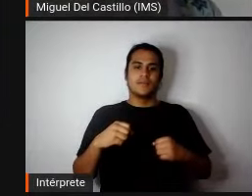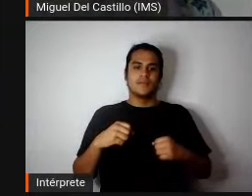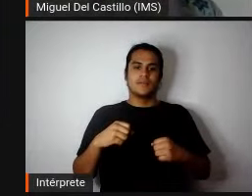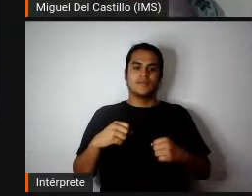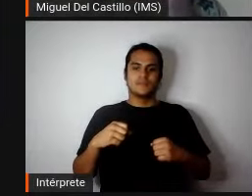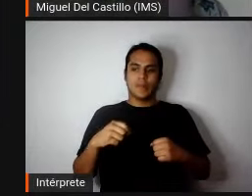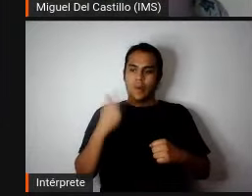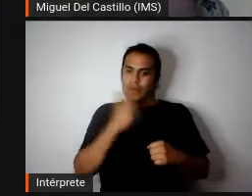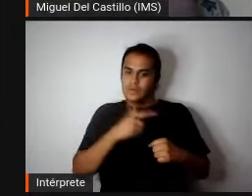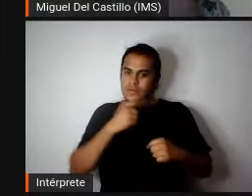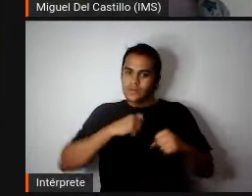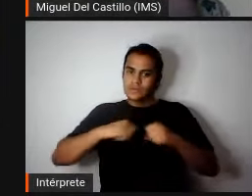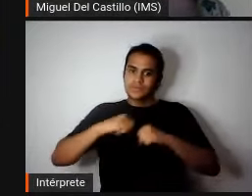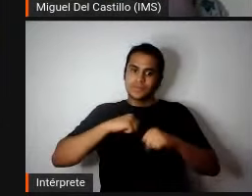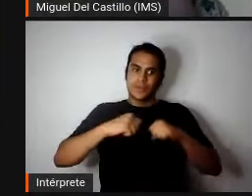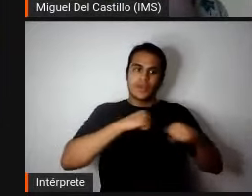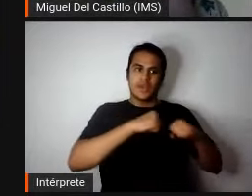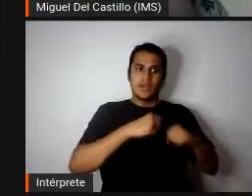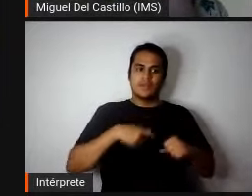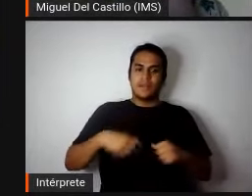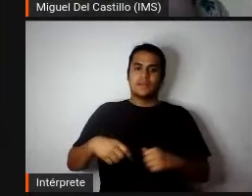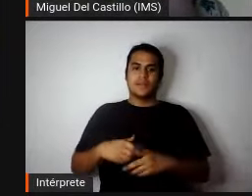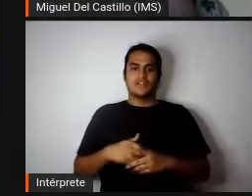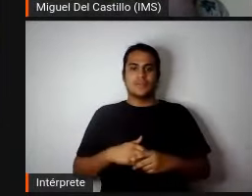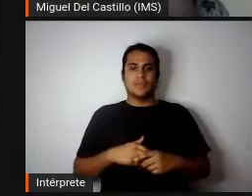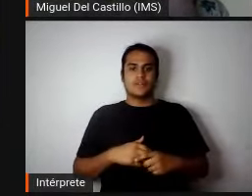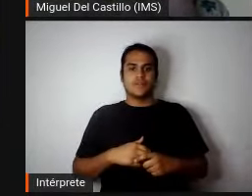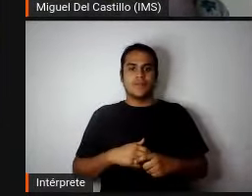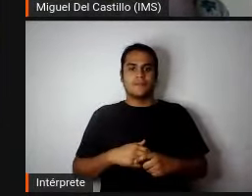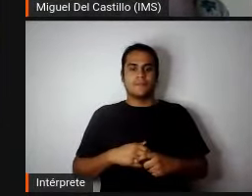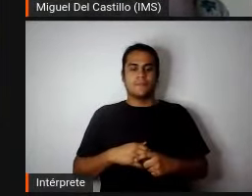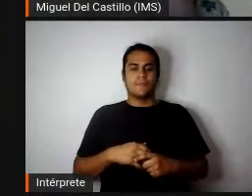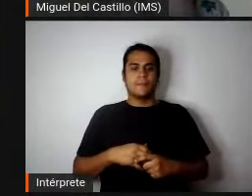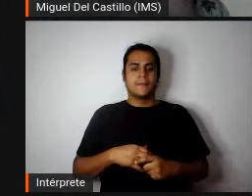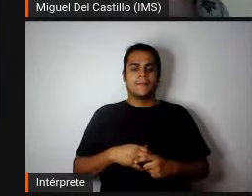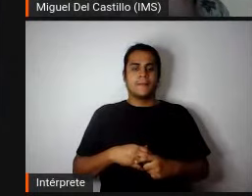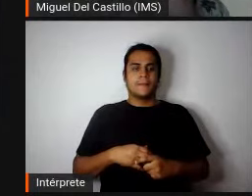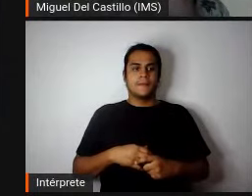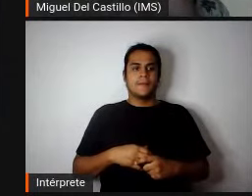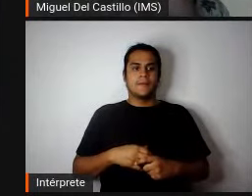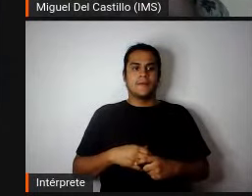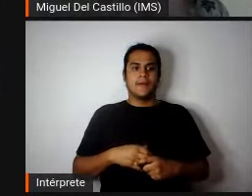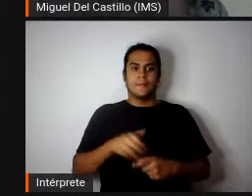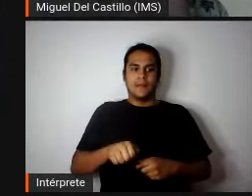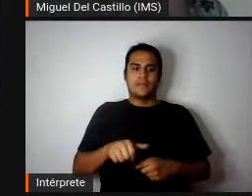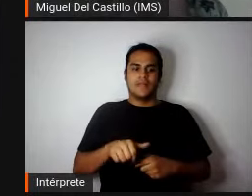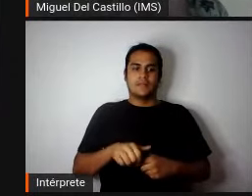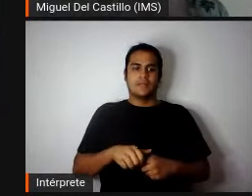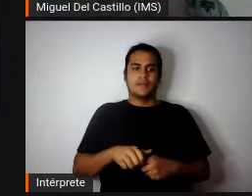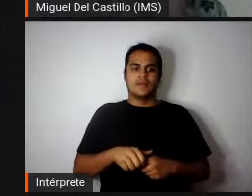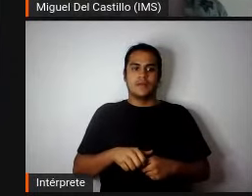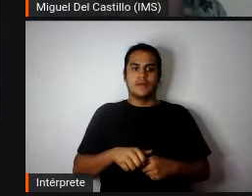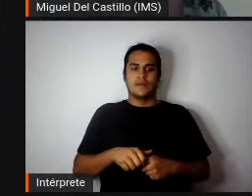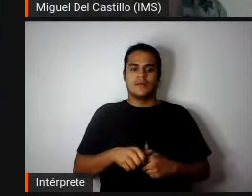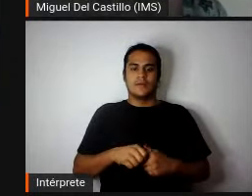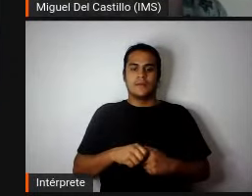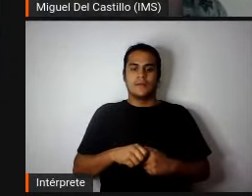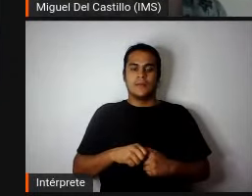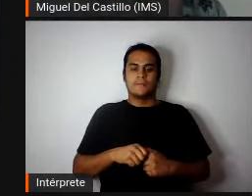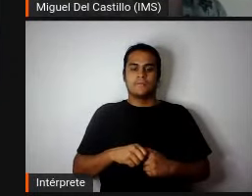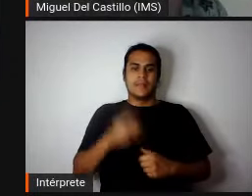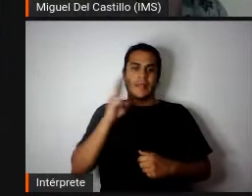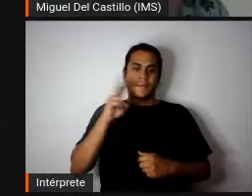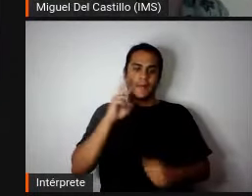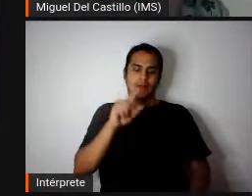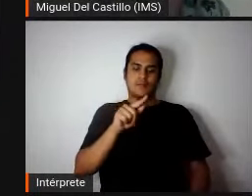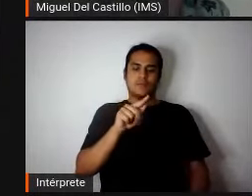muito bem feita pela Maurer. Tem partes que ele faz, por exemplo, eu estou falando do Guimarães Rosa, que